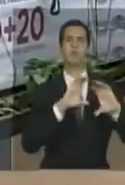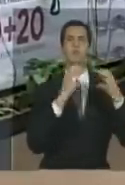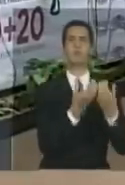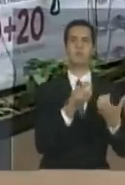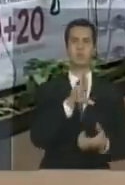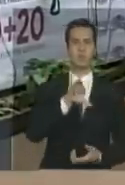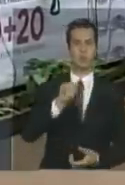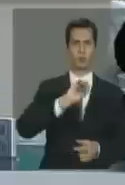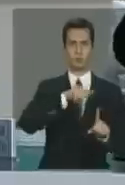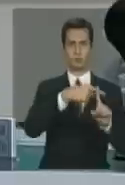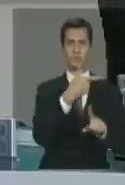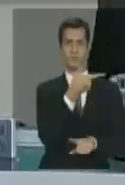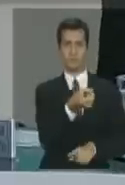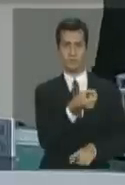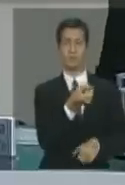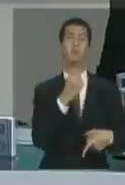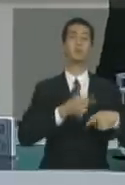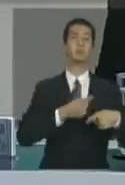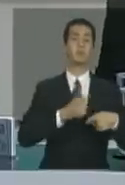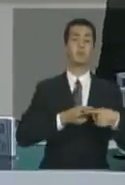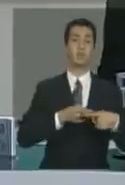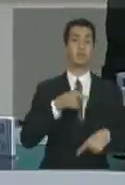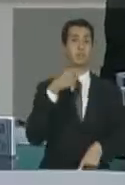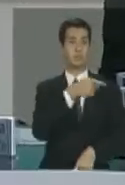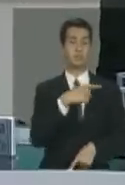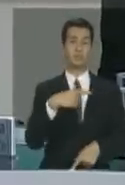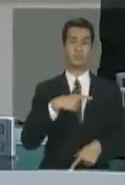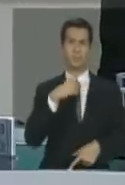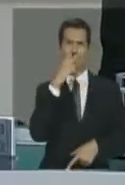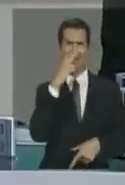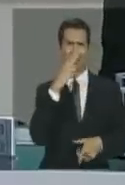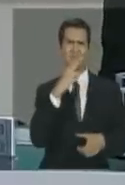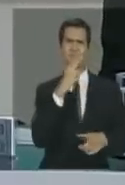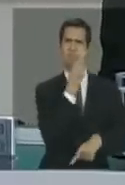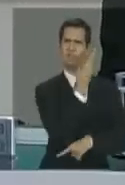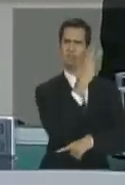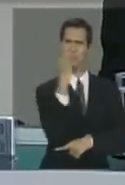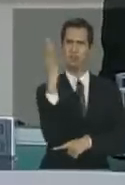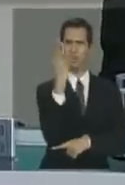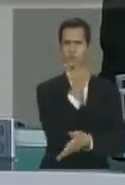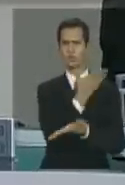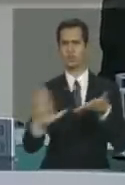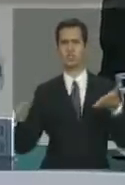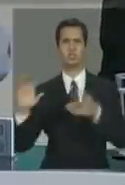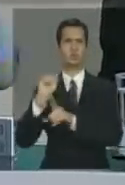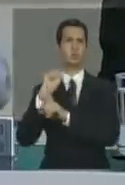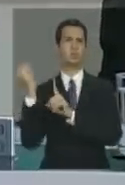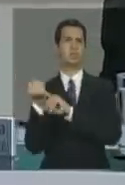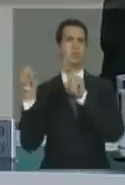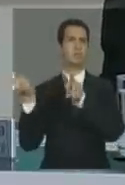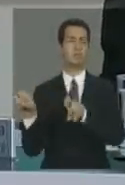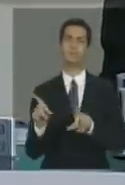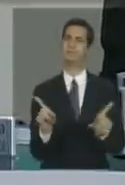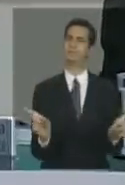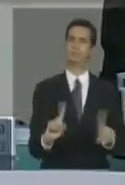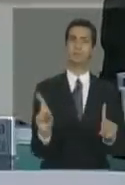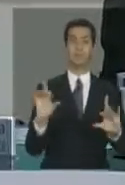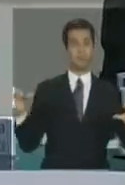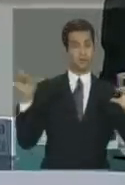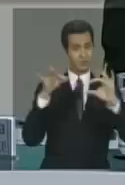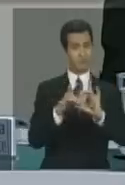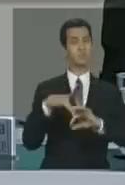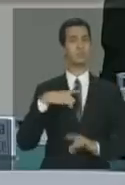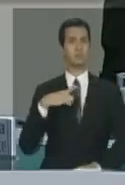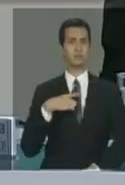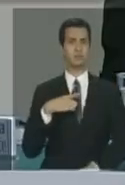querem falar do social. Nós não estamos separando o social do ambiental. É clara a relação, e é clara a relação com a